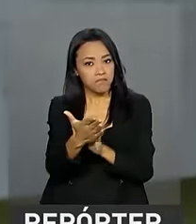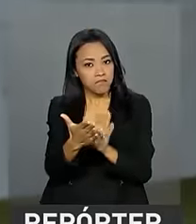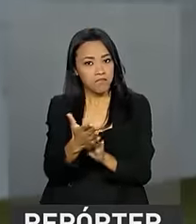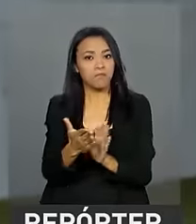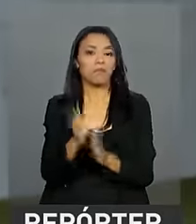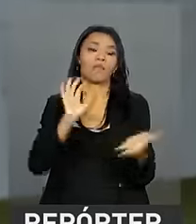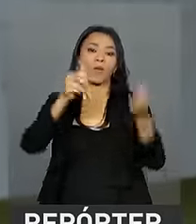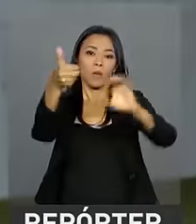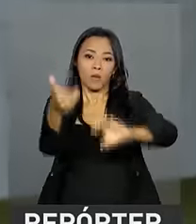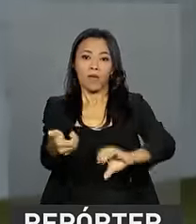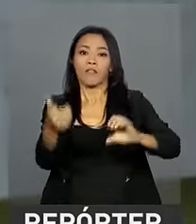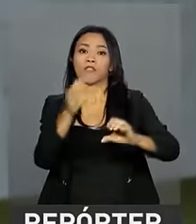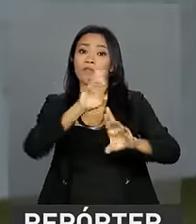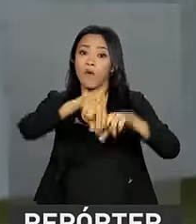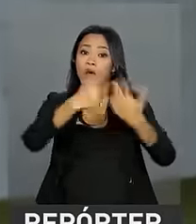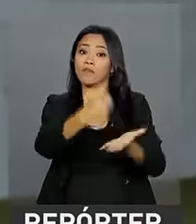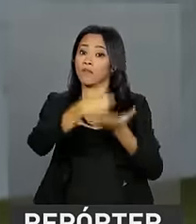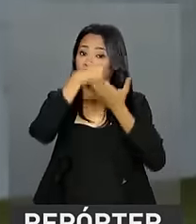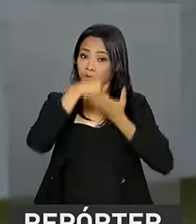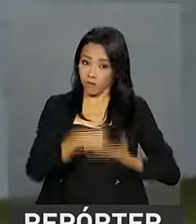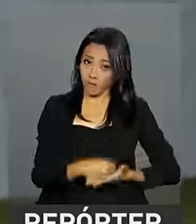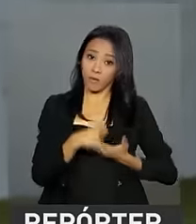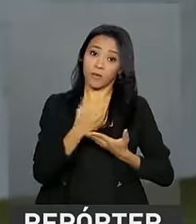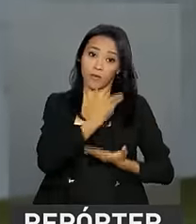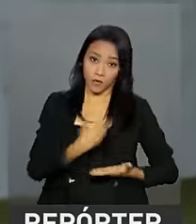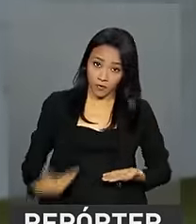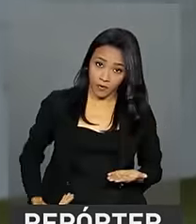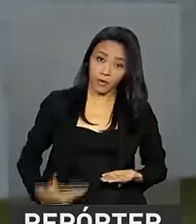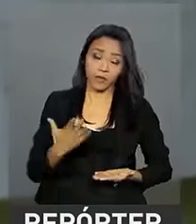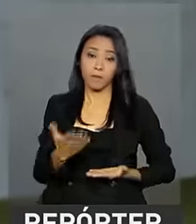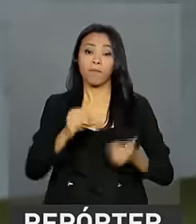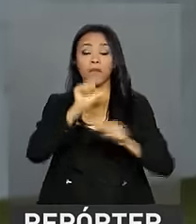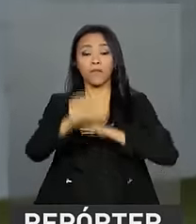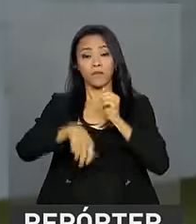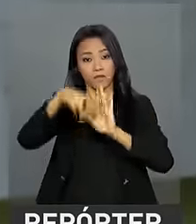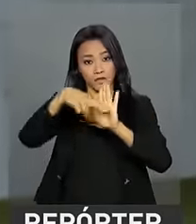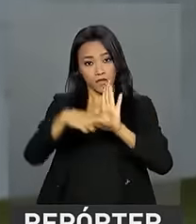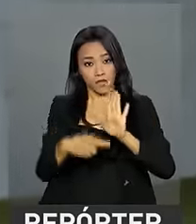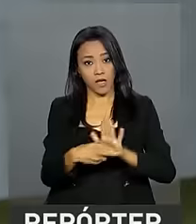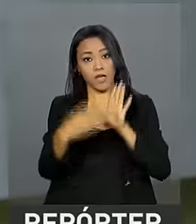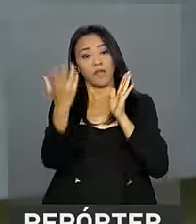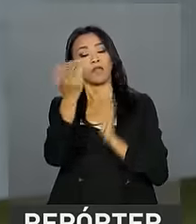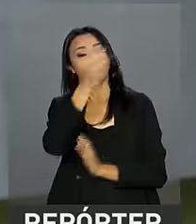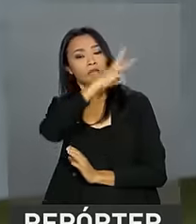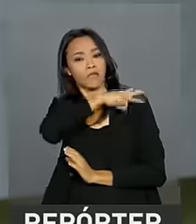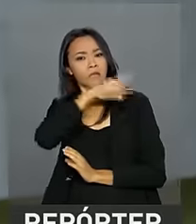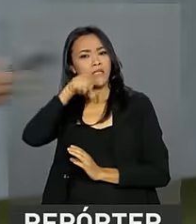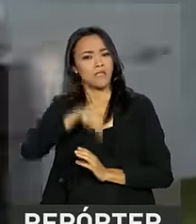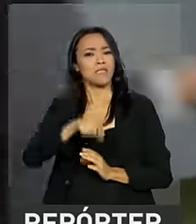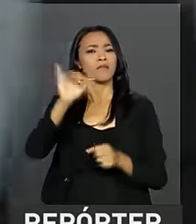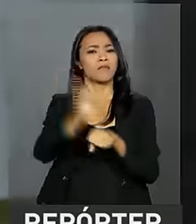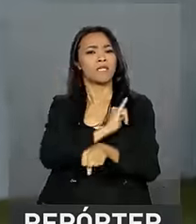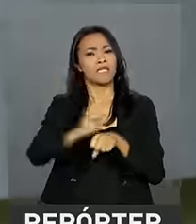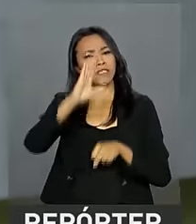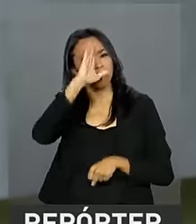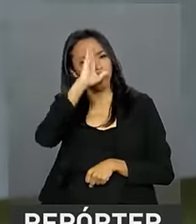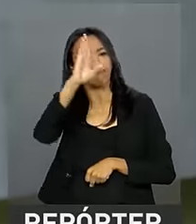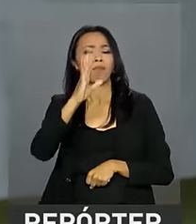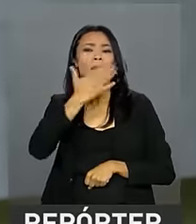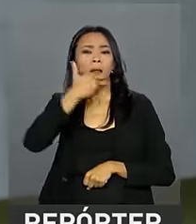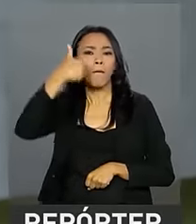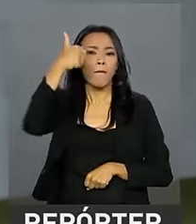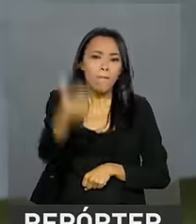pelo apoio Ele disse que a reforma do ensino médio será instrumento fundamental para a melhoria do